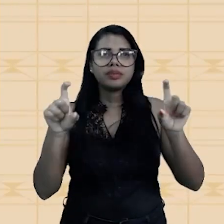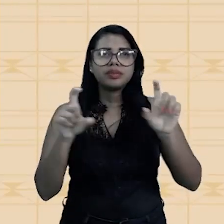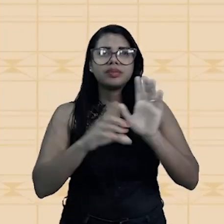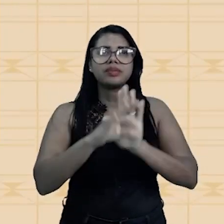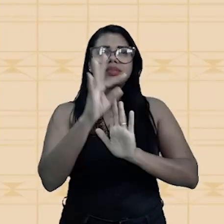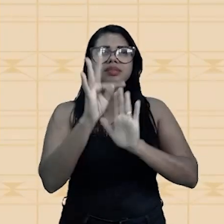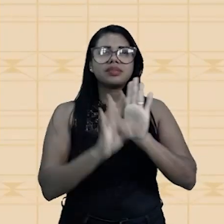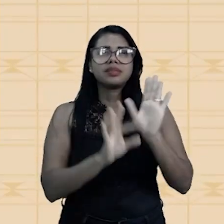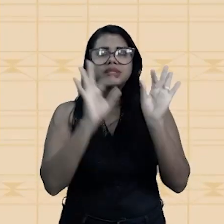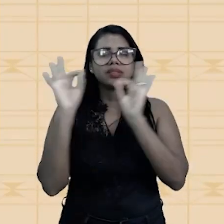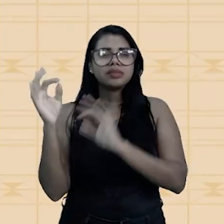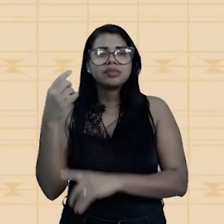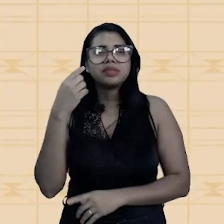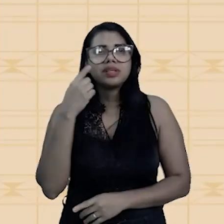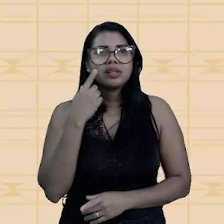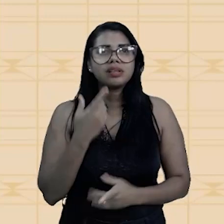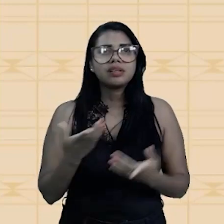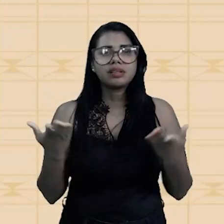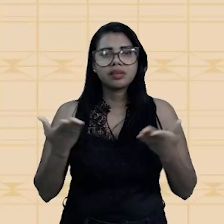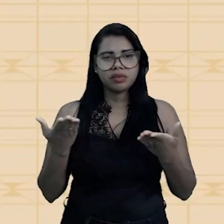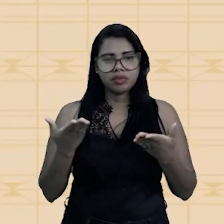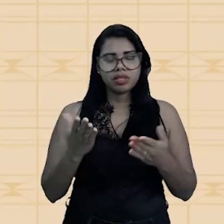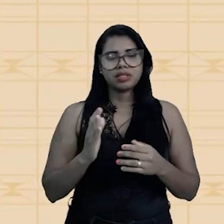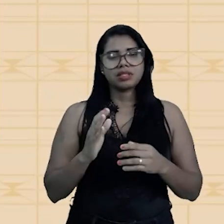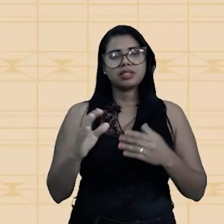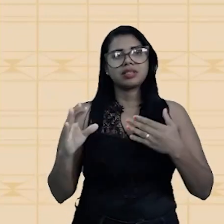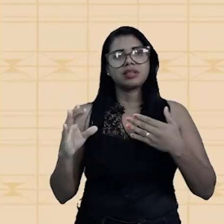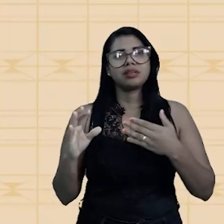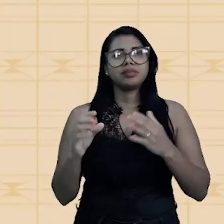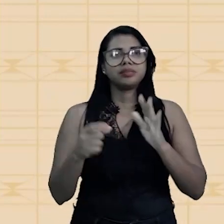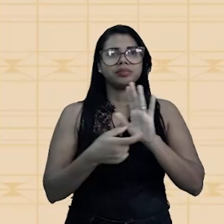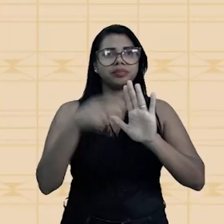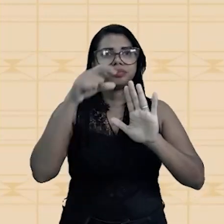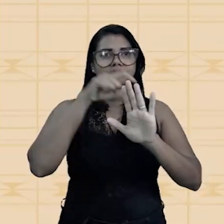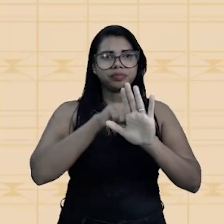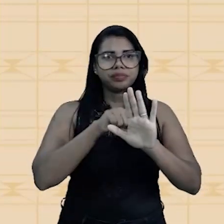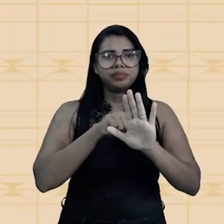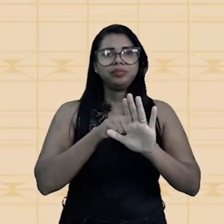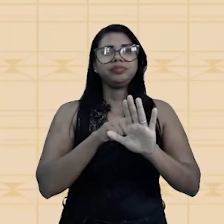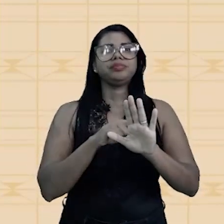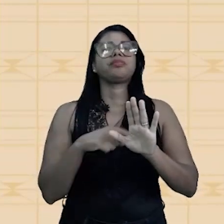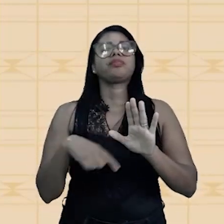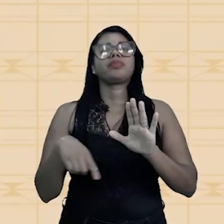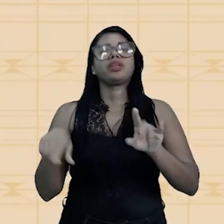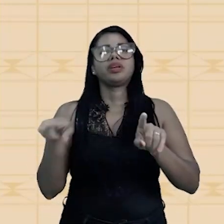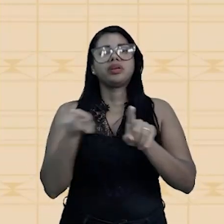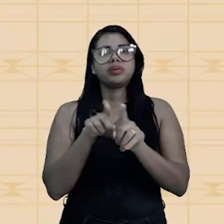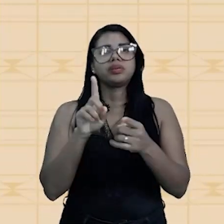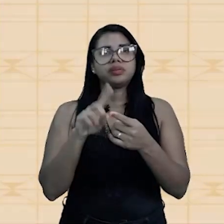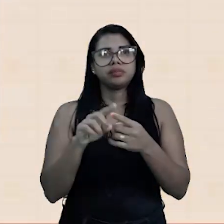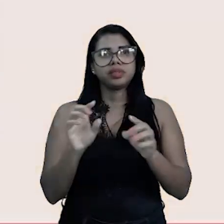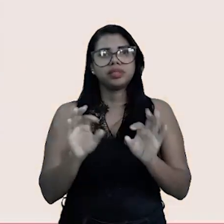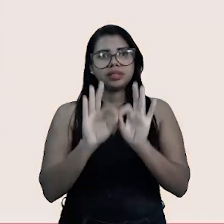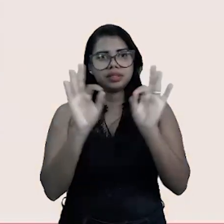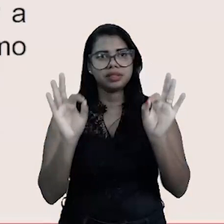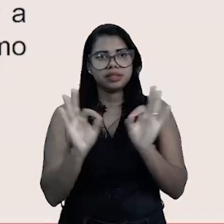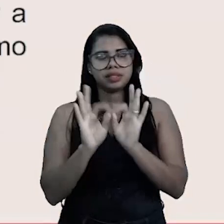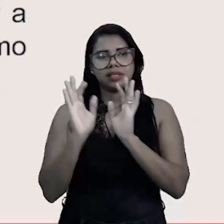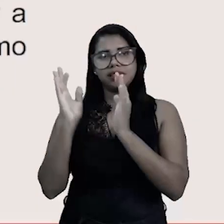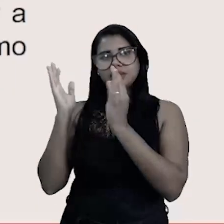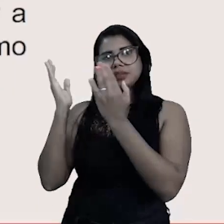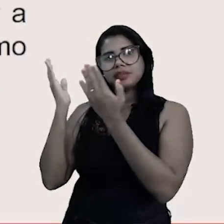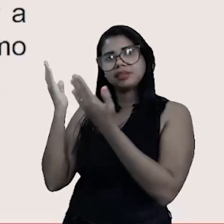são essas daí, quais são as figuras de construção, também chamadas de figura de sintaxe. Passa aí, Robertão, passa o